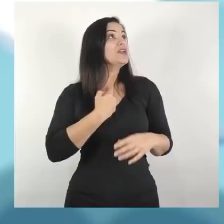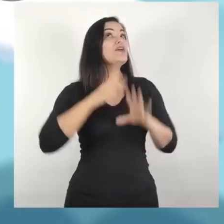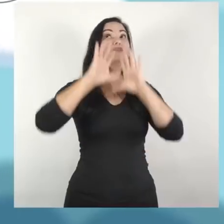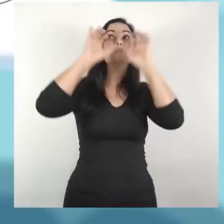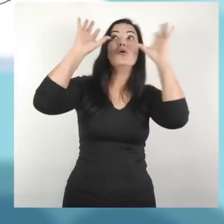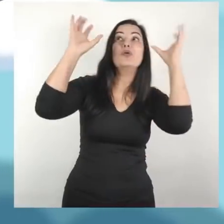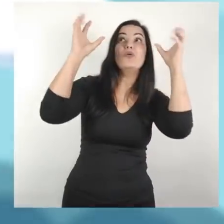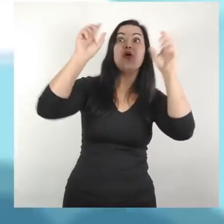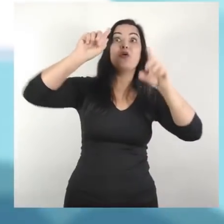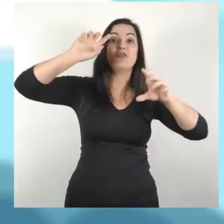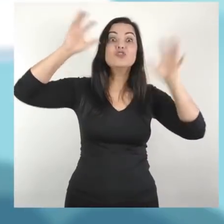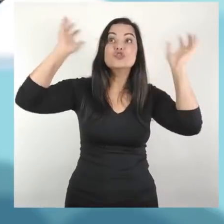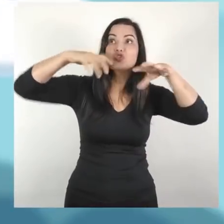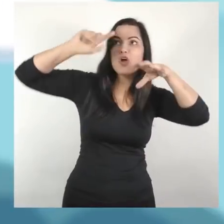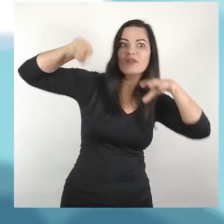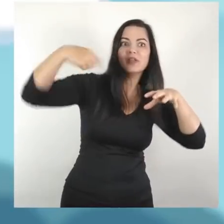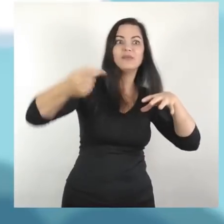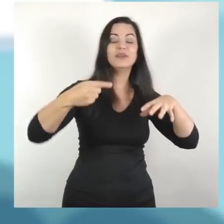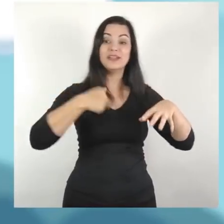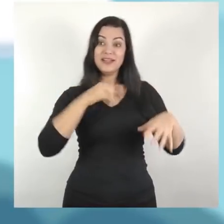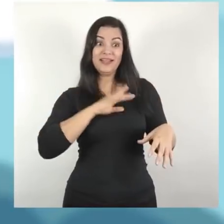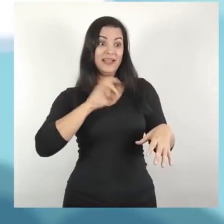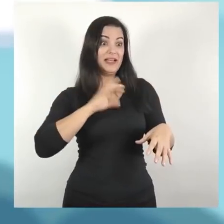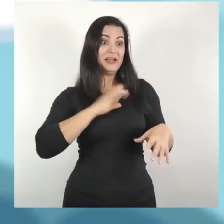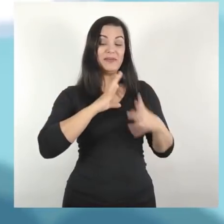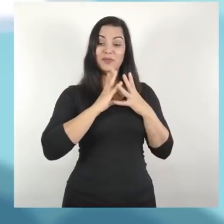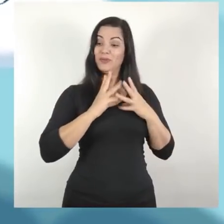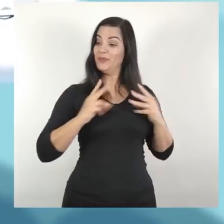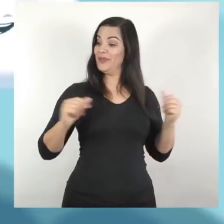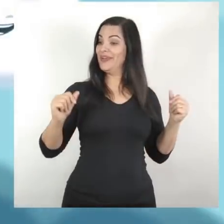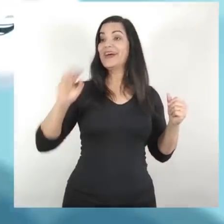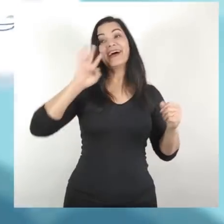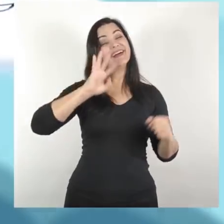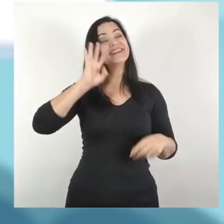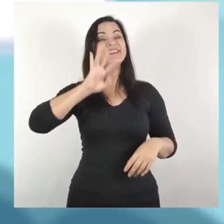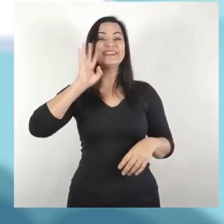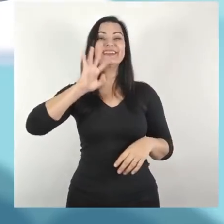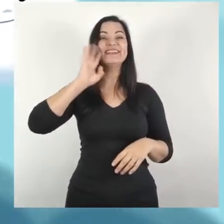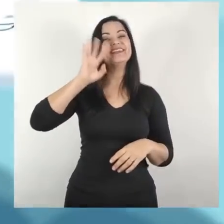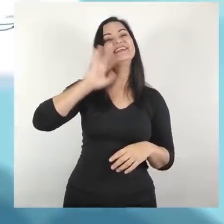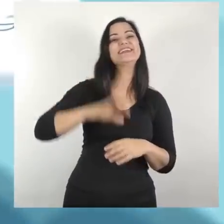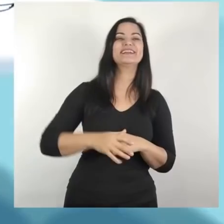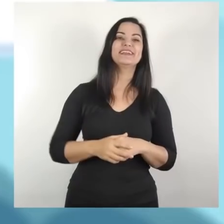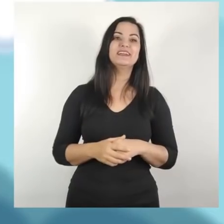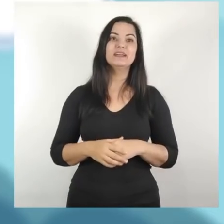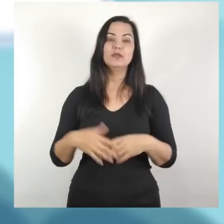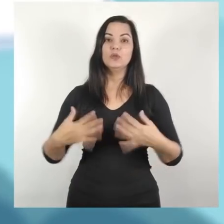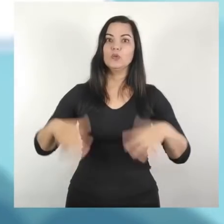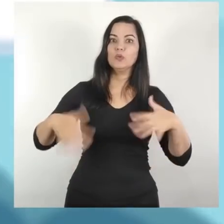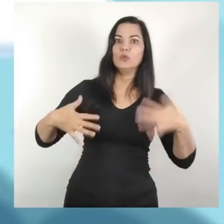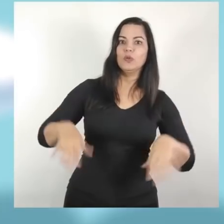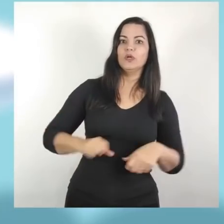de tempestade! Não tô mais com medo, é legal!